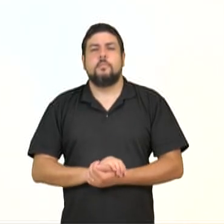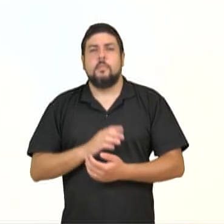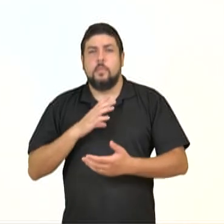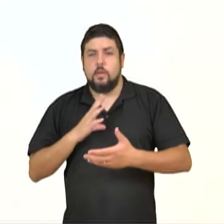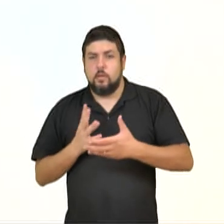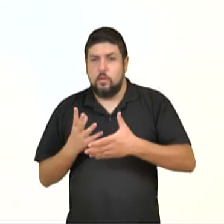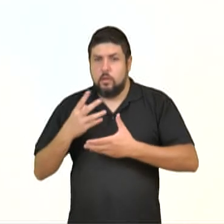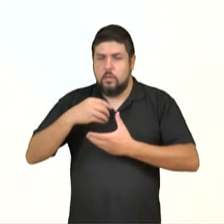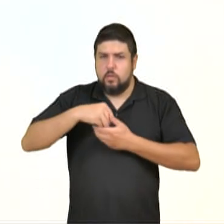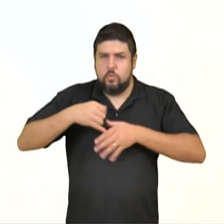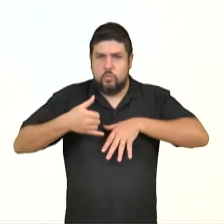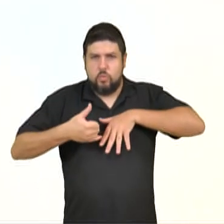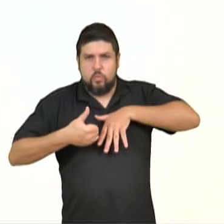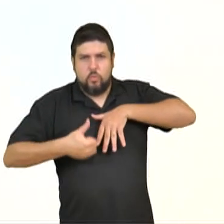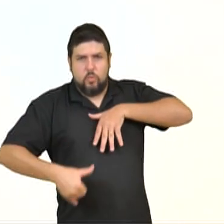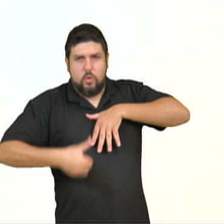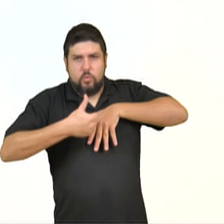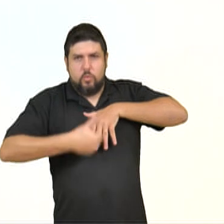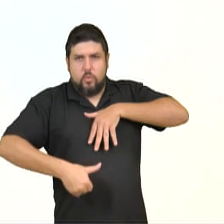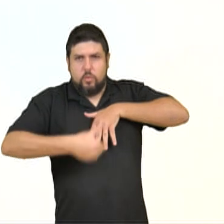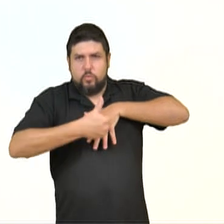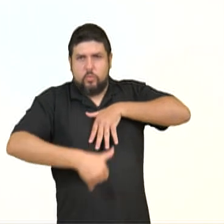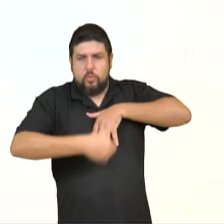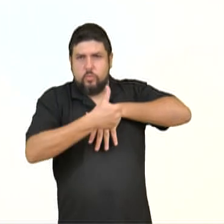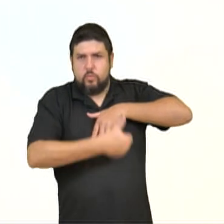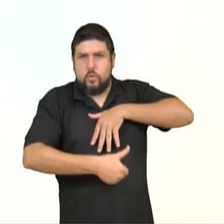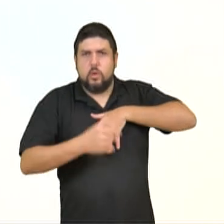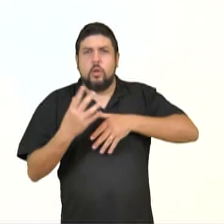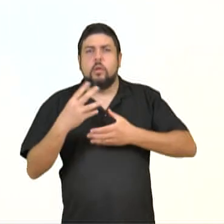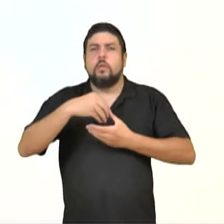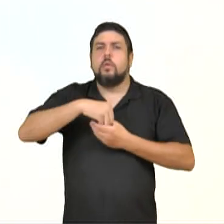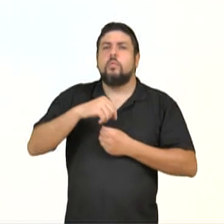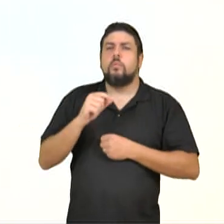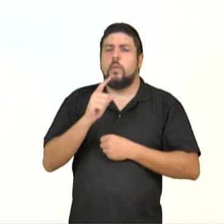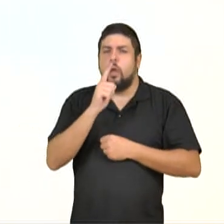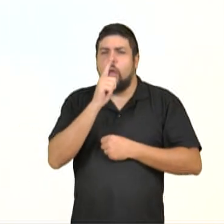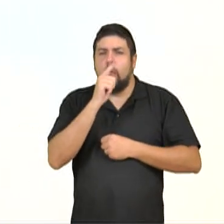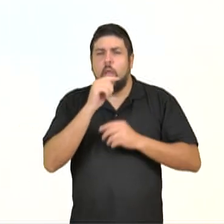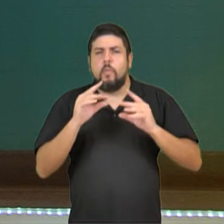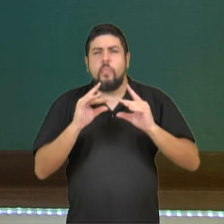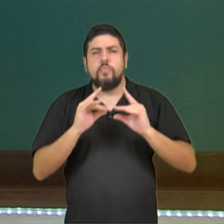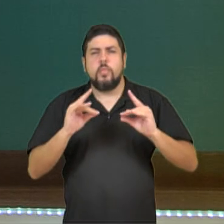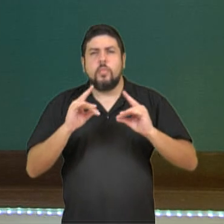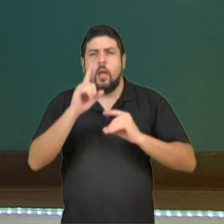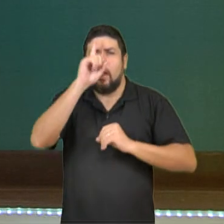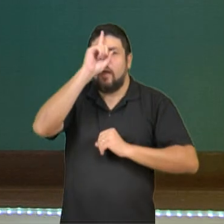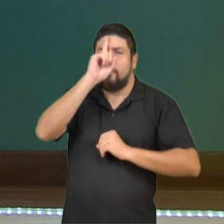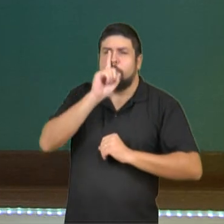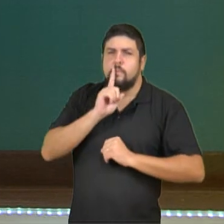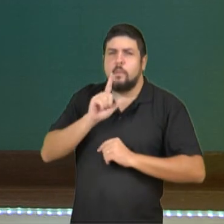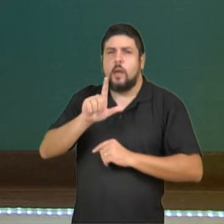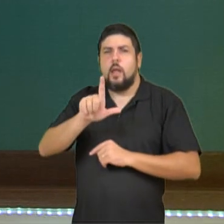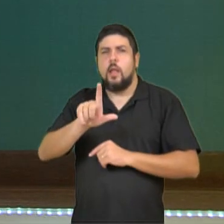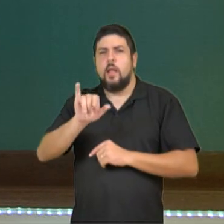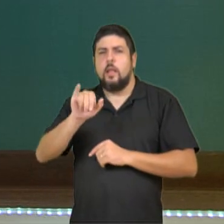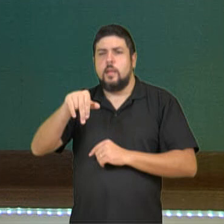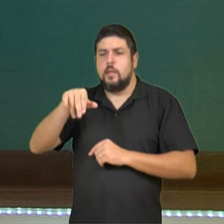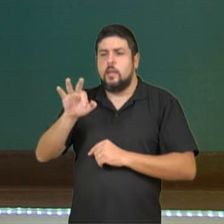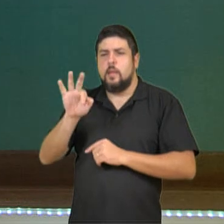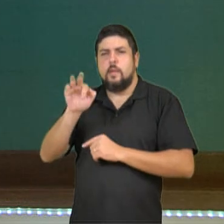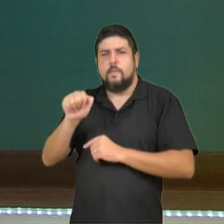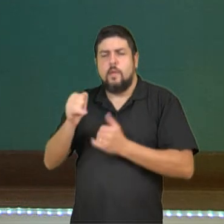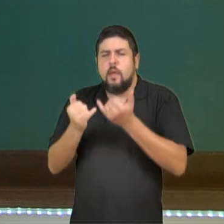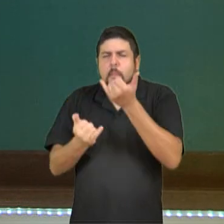interior dos vasos linfáticos circula a linfa. Líquido que a gente viu é bem semelhante ao sangue,